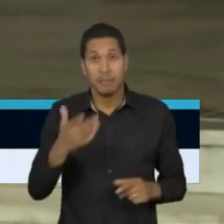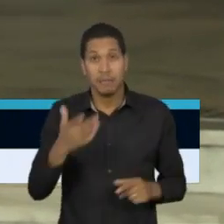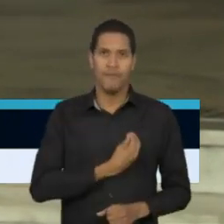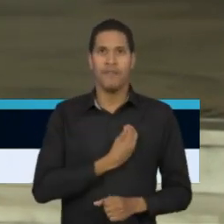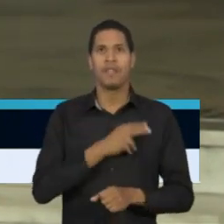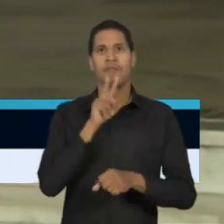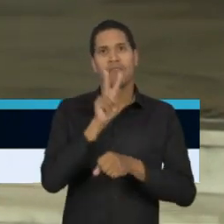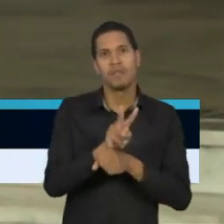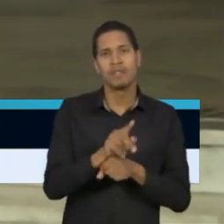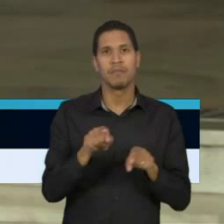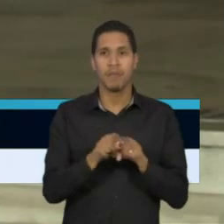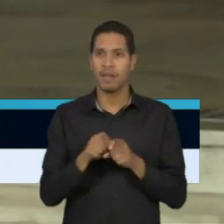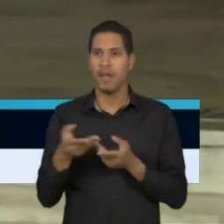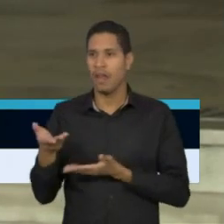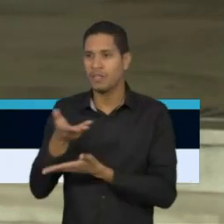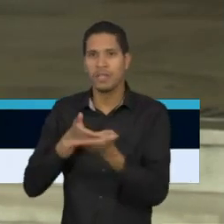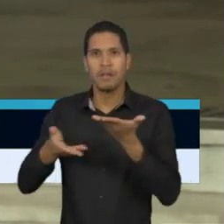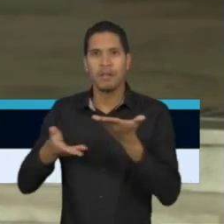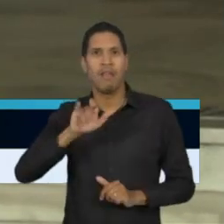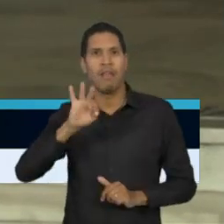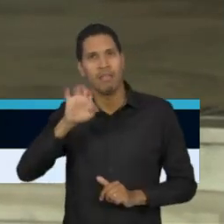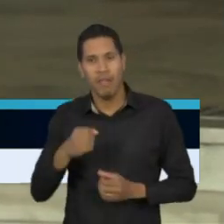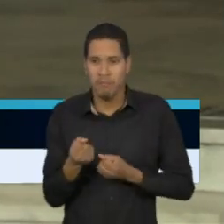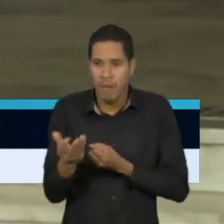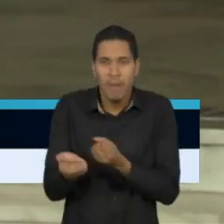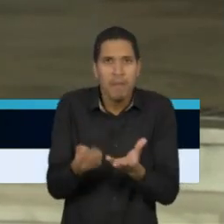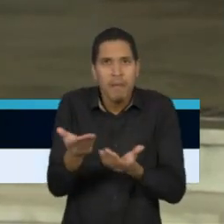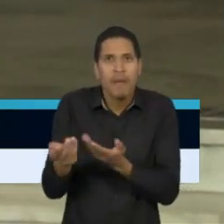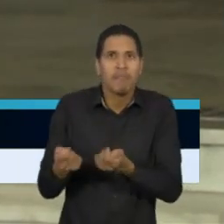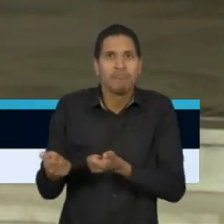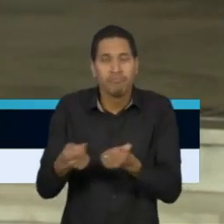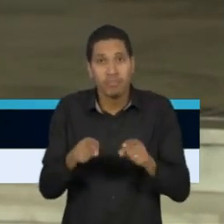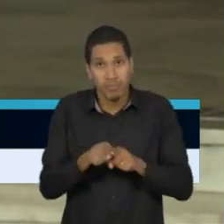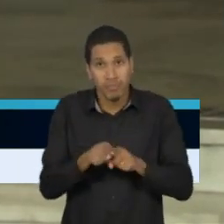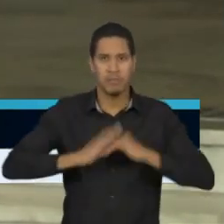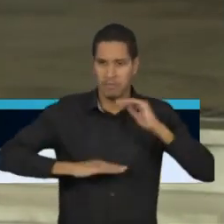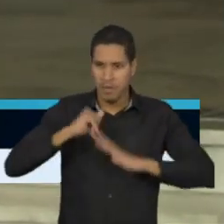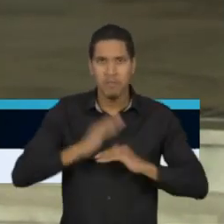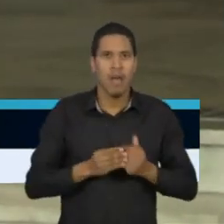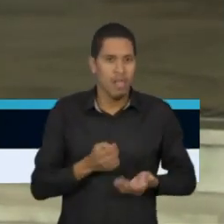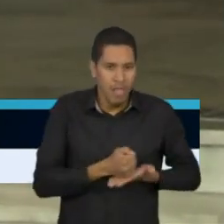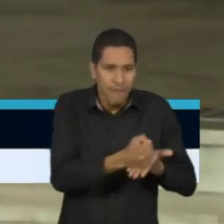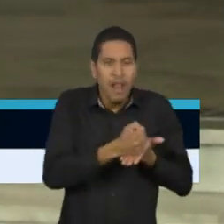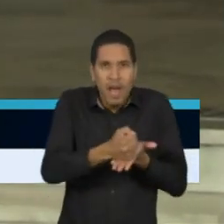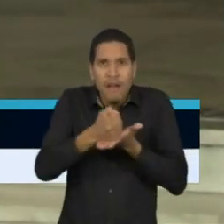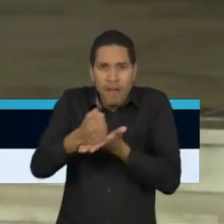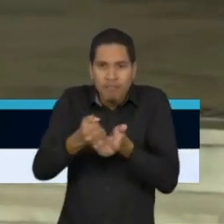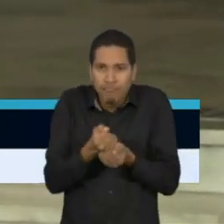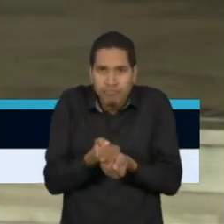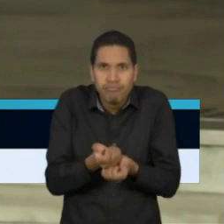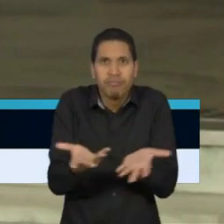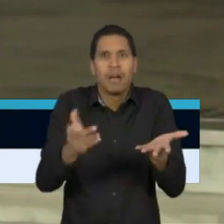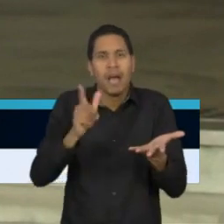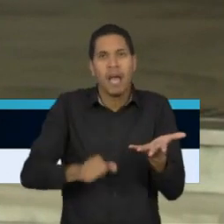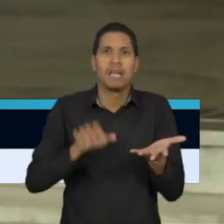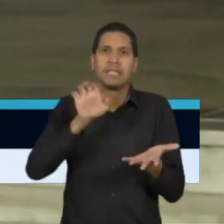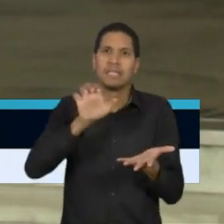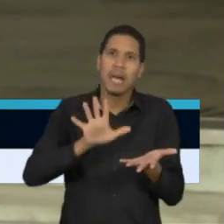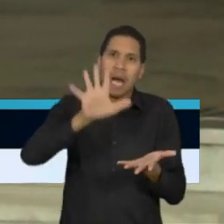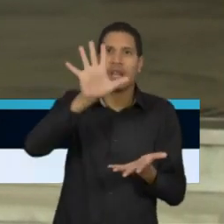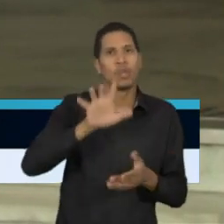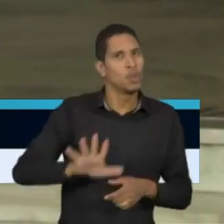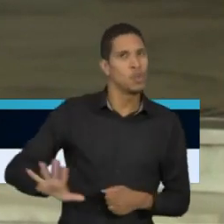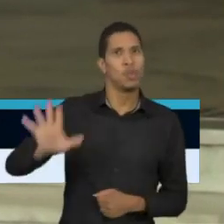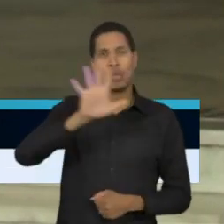químicos, pessoas que têm funcionamentos e operante capilarizado, estado inteiro. Aqui nós estamos falando de uma rede